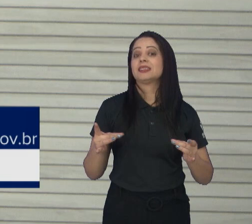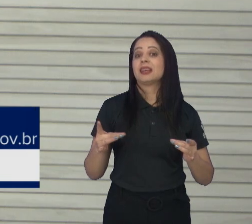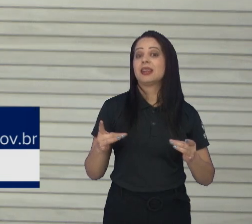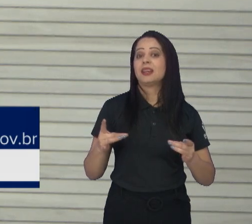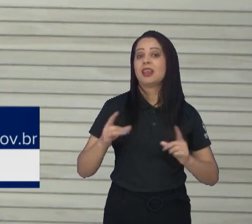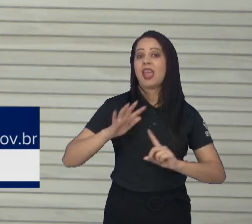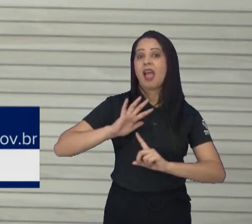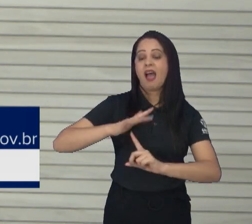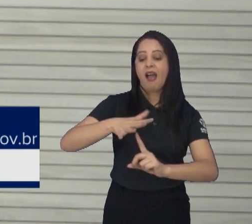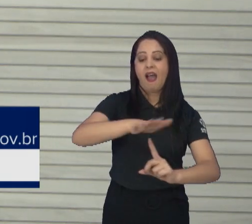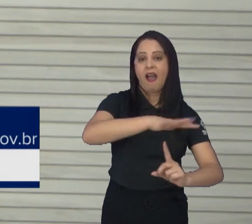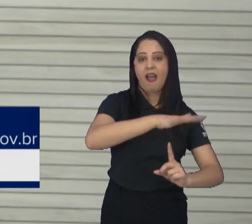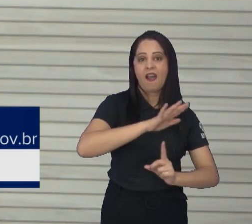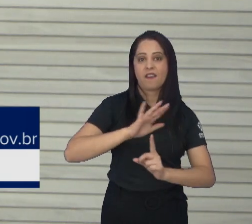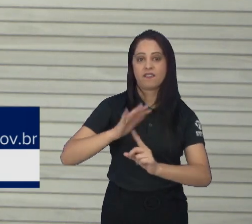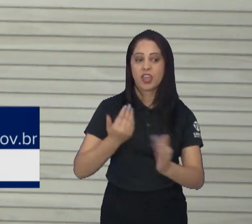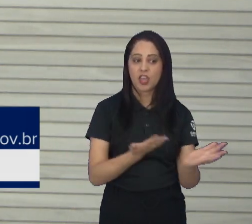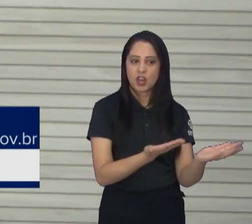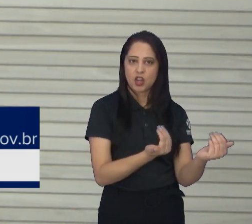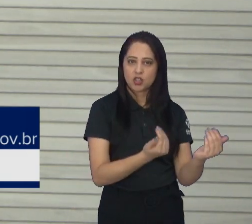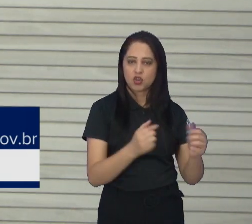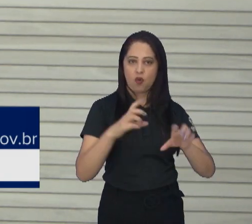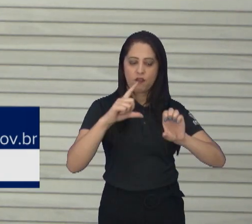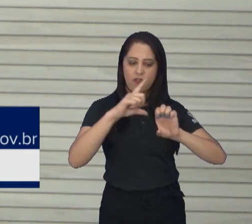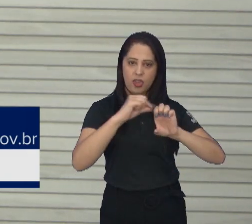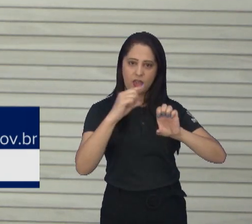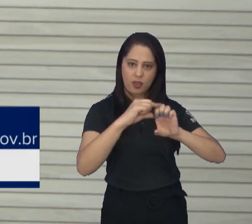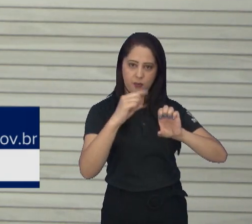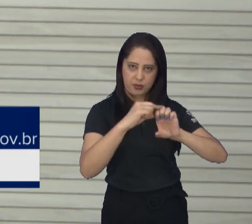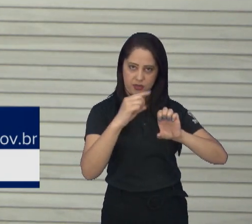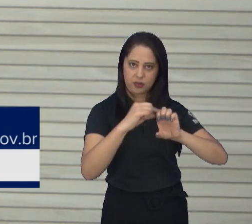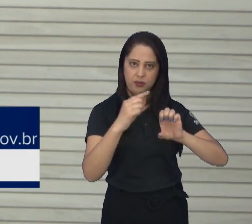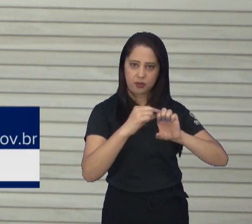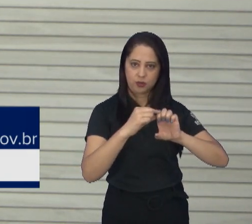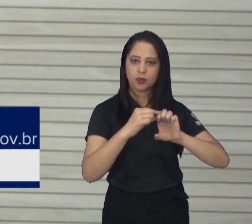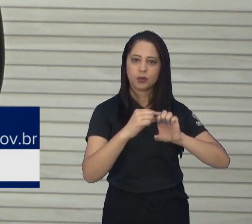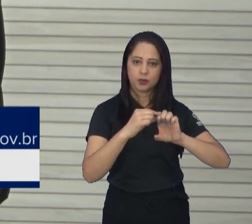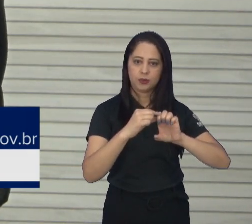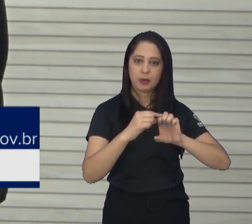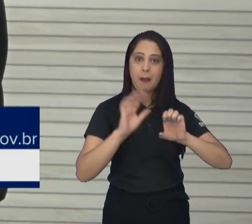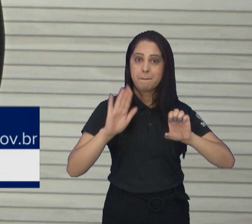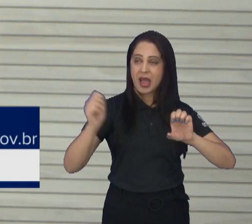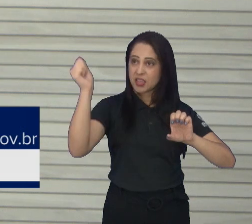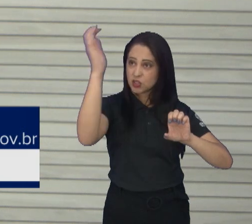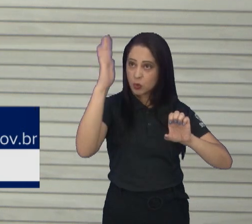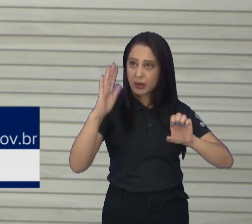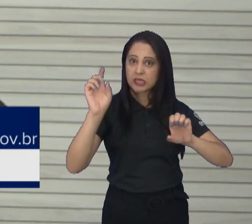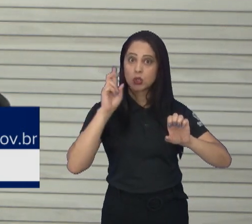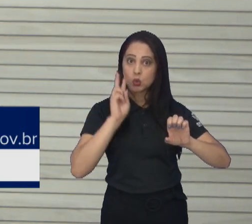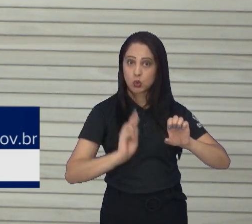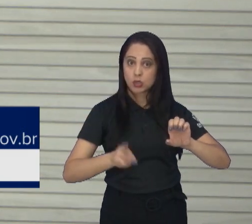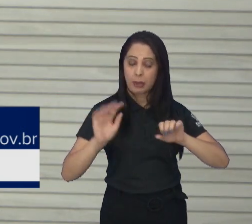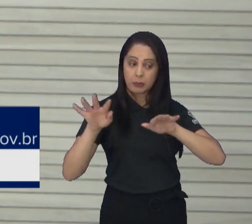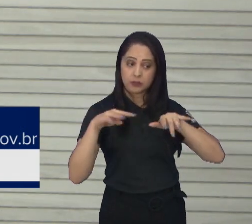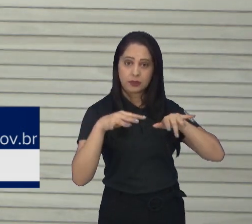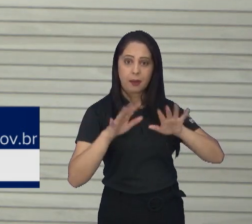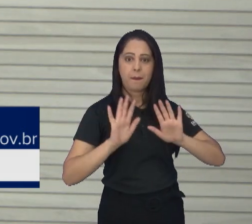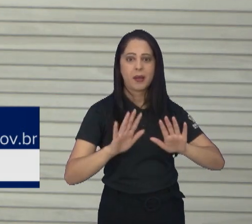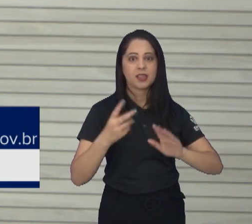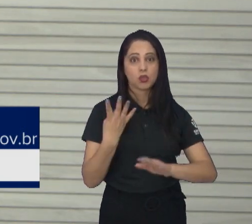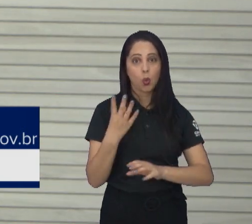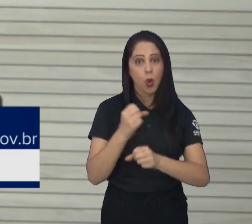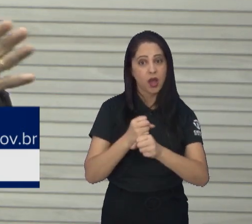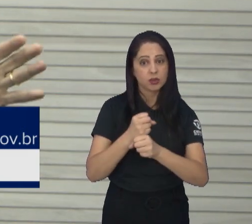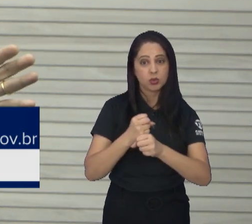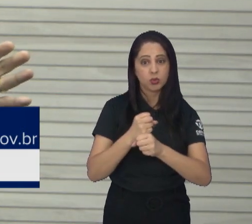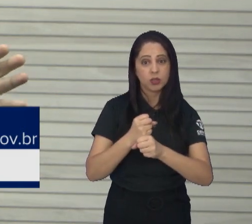Jovem Empreendedor, que todo mundo acompanha, é uma feira que existe em São José dos Campos, mas o Brasil inteiro acompanha, e nesses 4 anos do